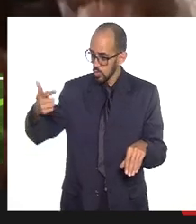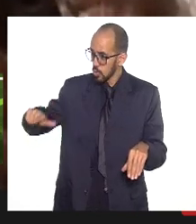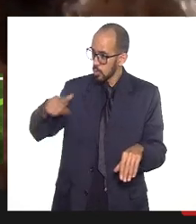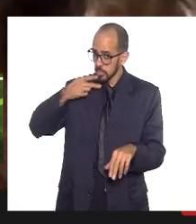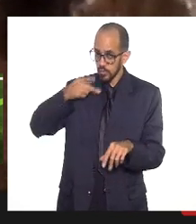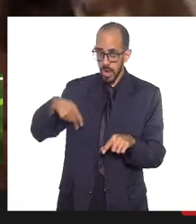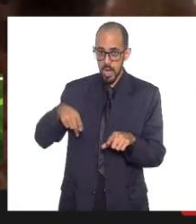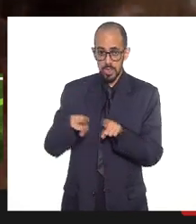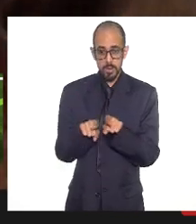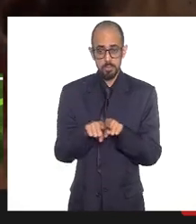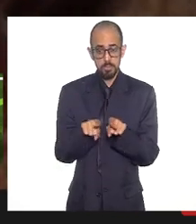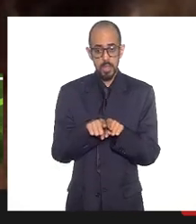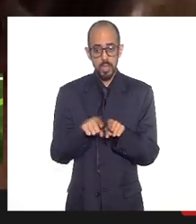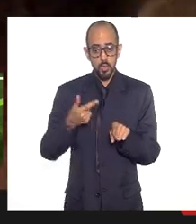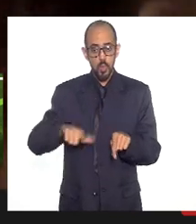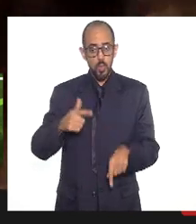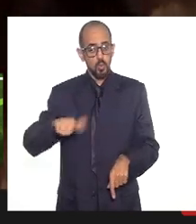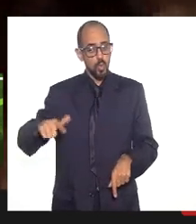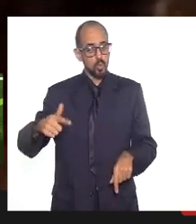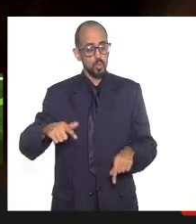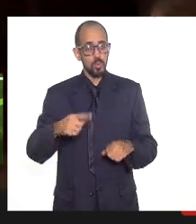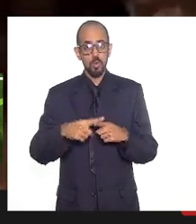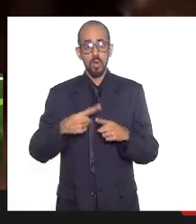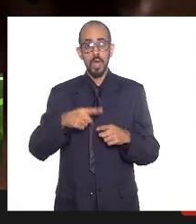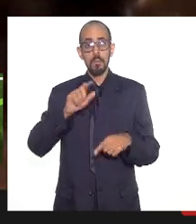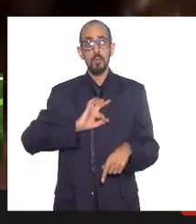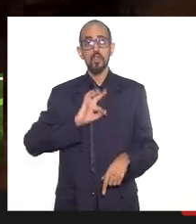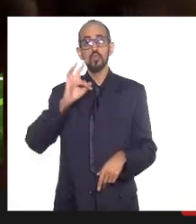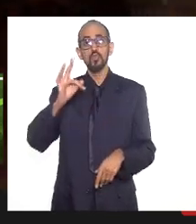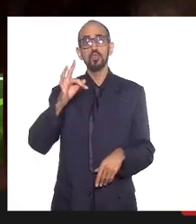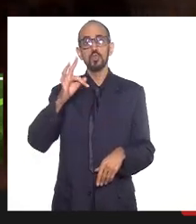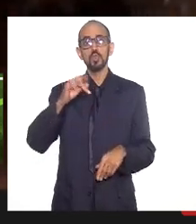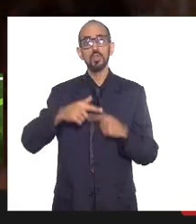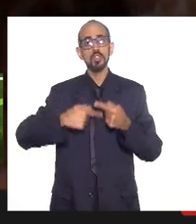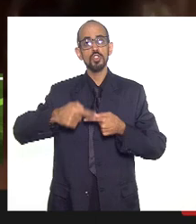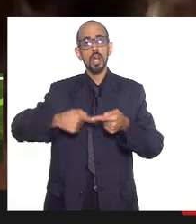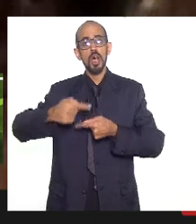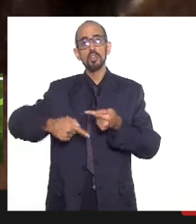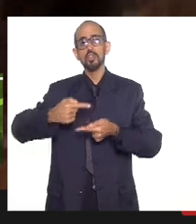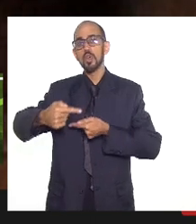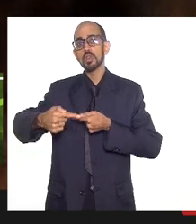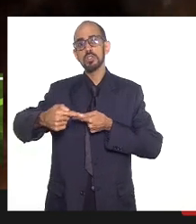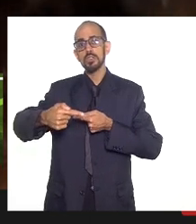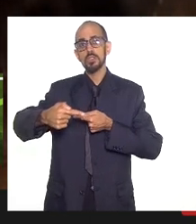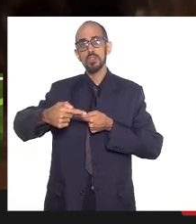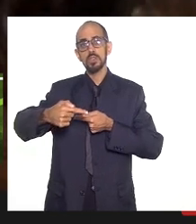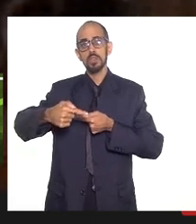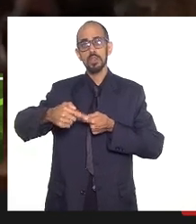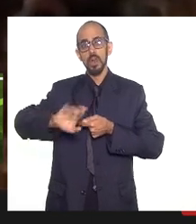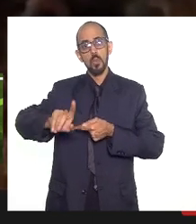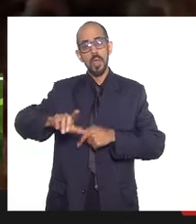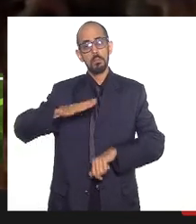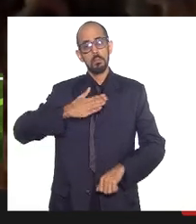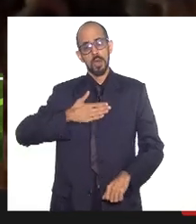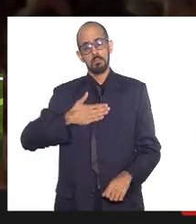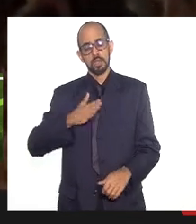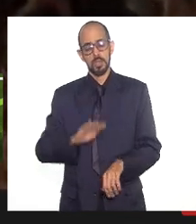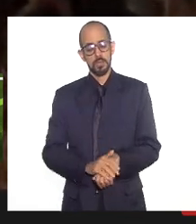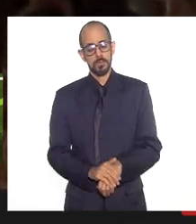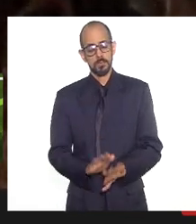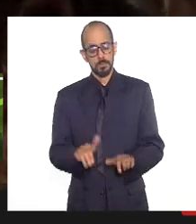terra, né? A terra é para as futuras gerações. Então, assim,